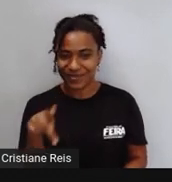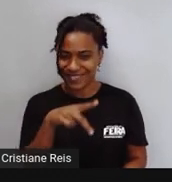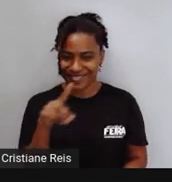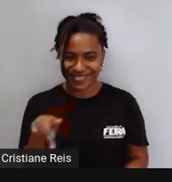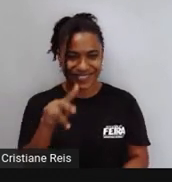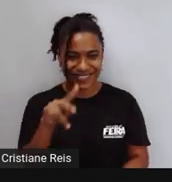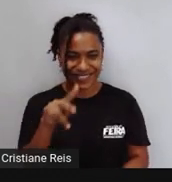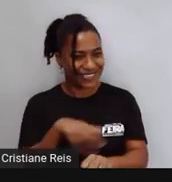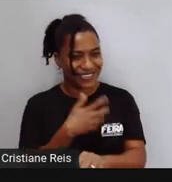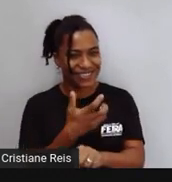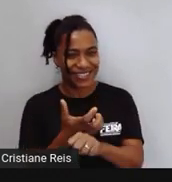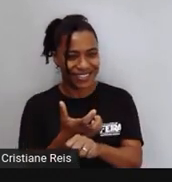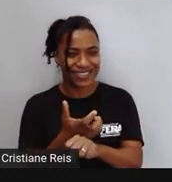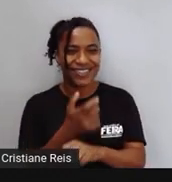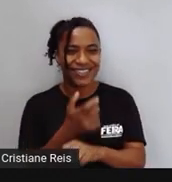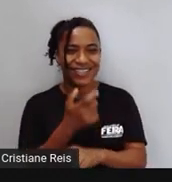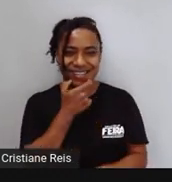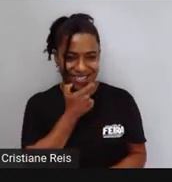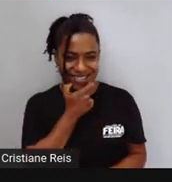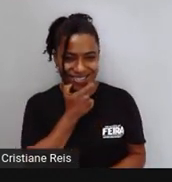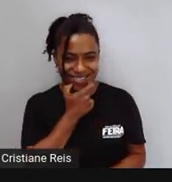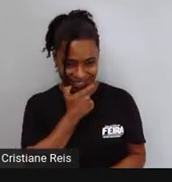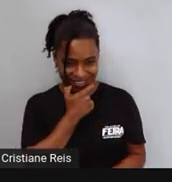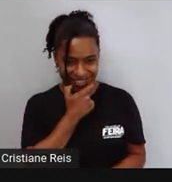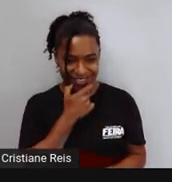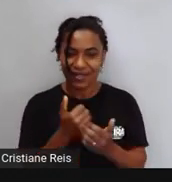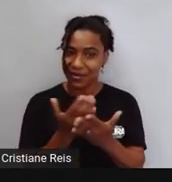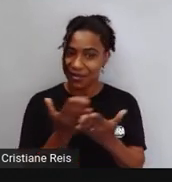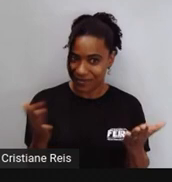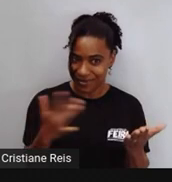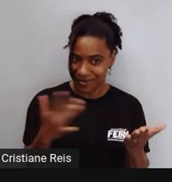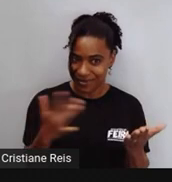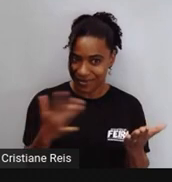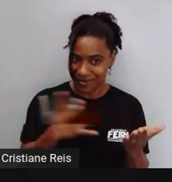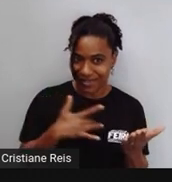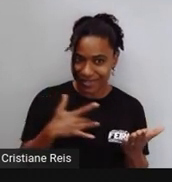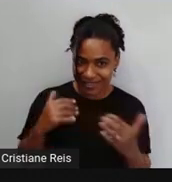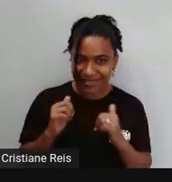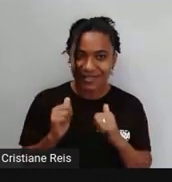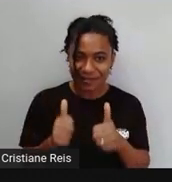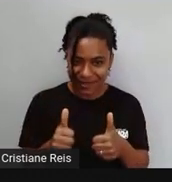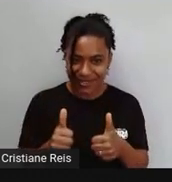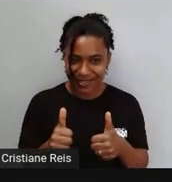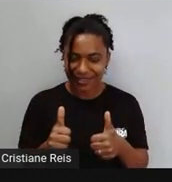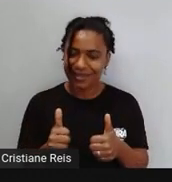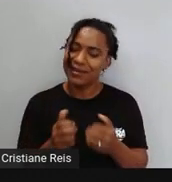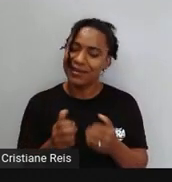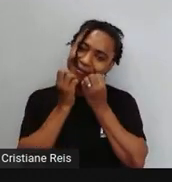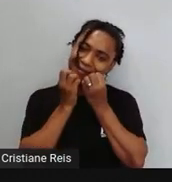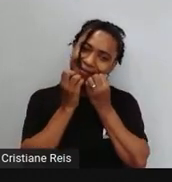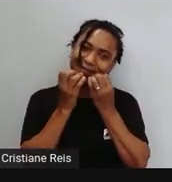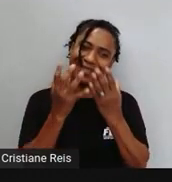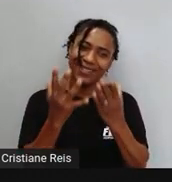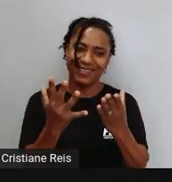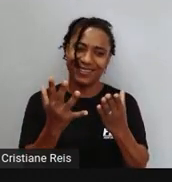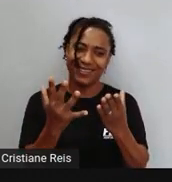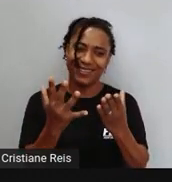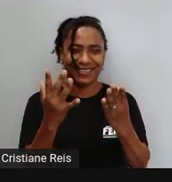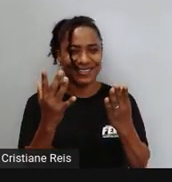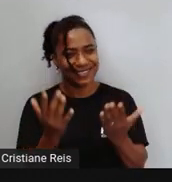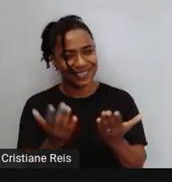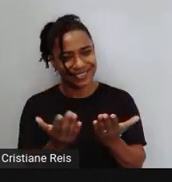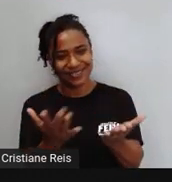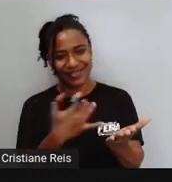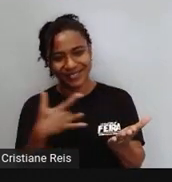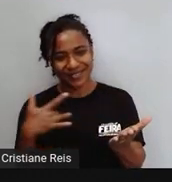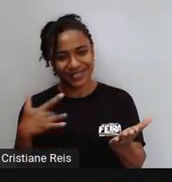sua professora de inglês. How are you? Como é que vocês estão? I hope you're very well. Eu espero que vocês